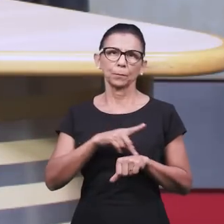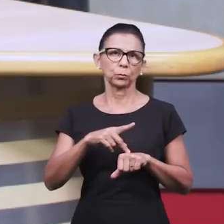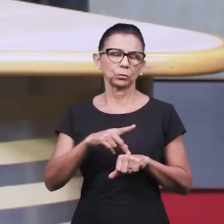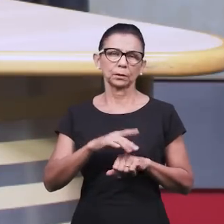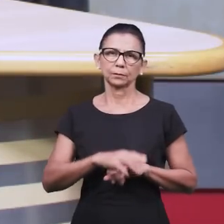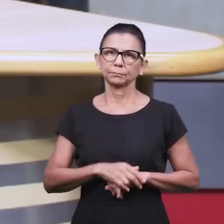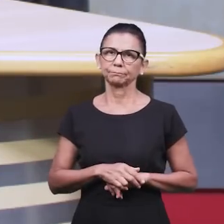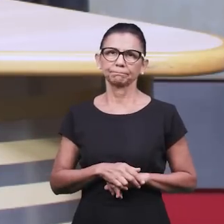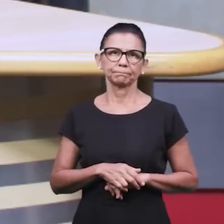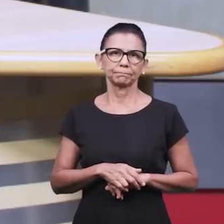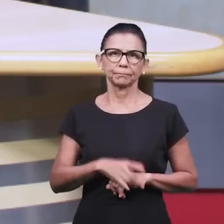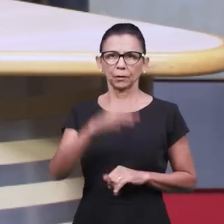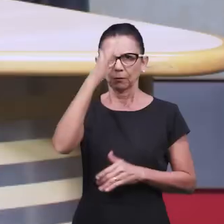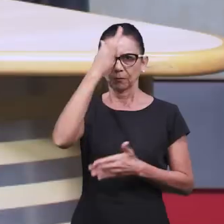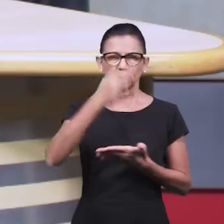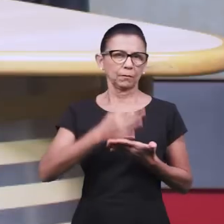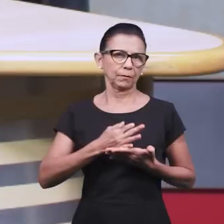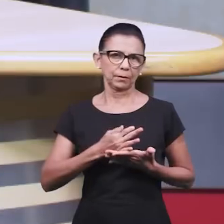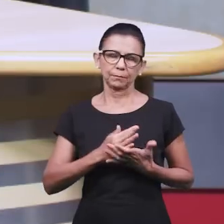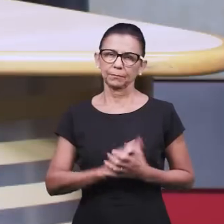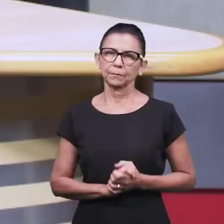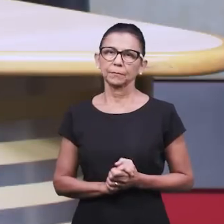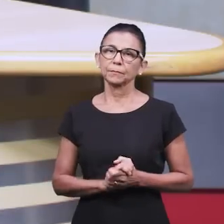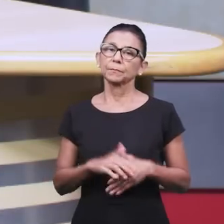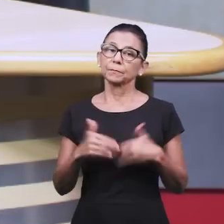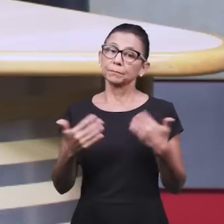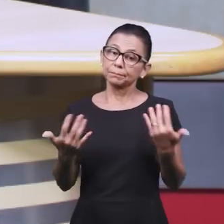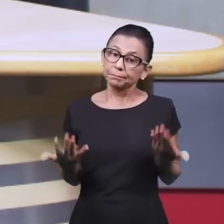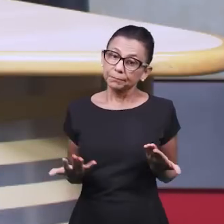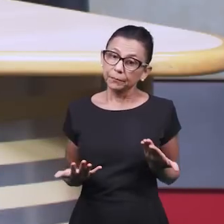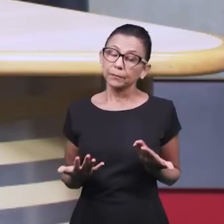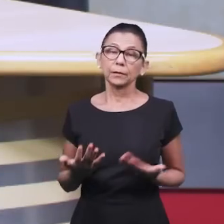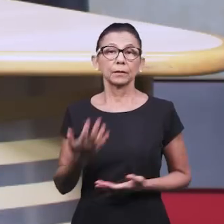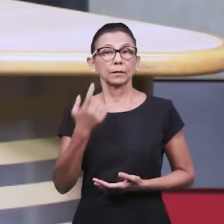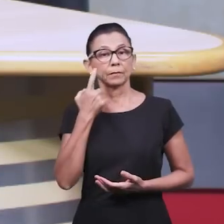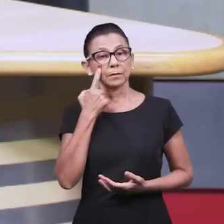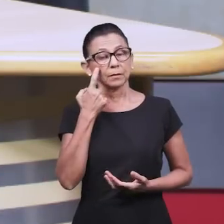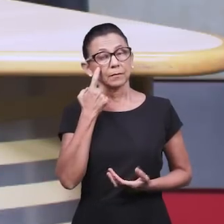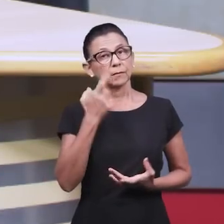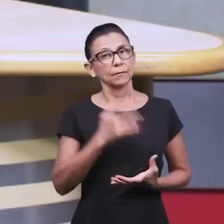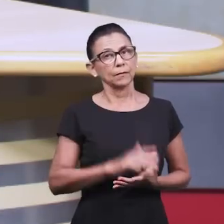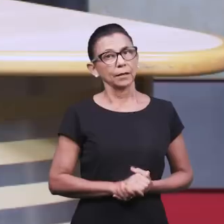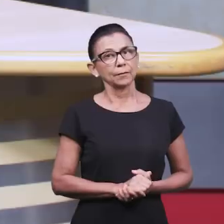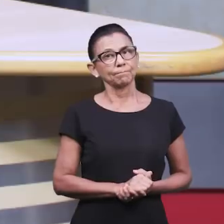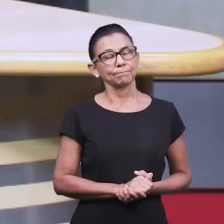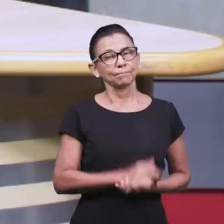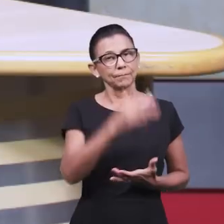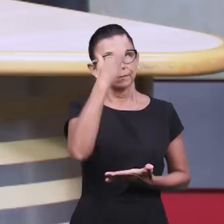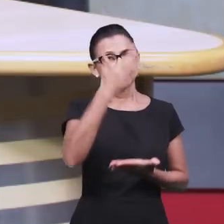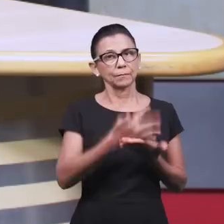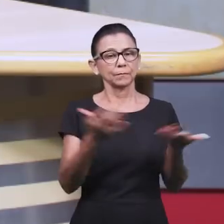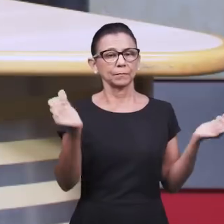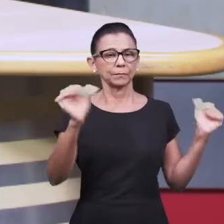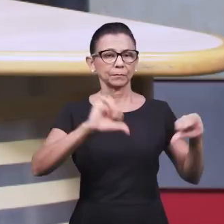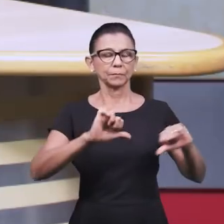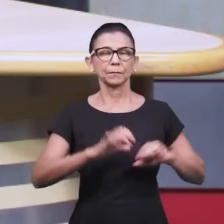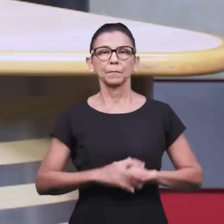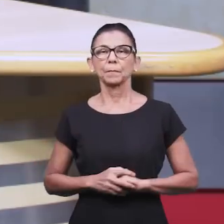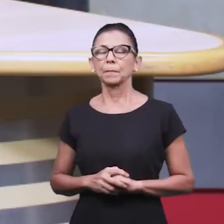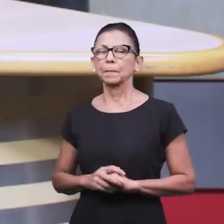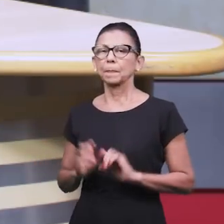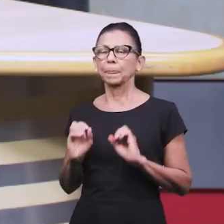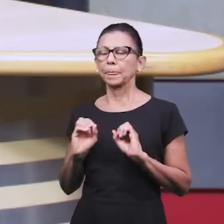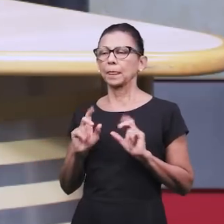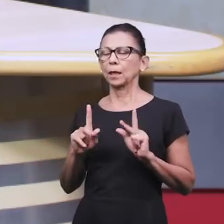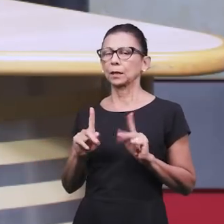genuína. Entendeu? Então, é por isso que hoje você vê essa fé em crise.